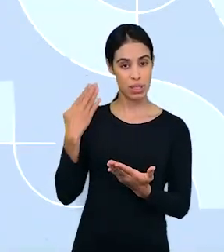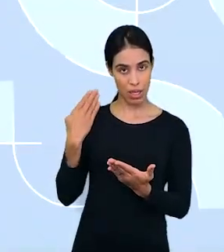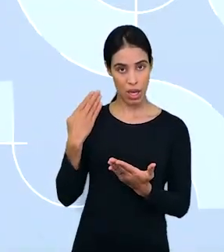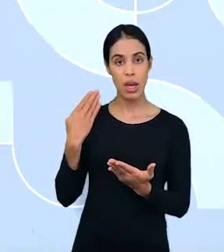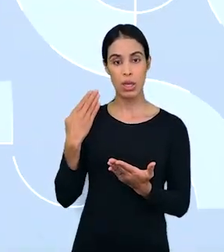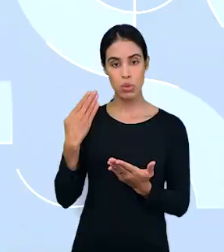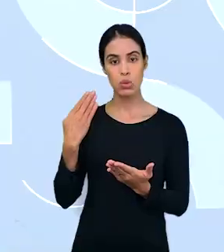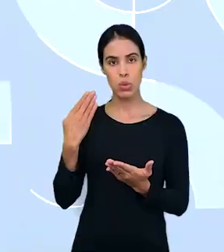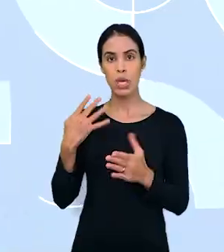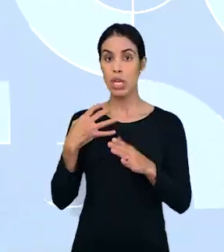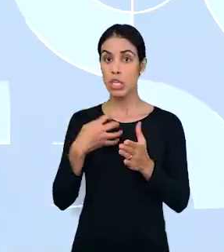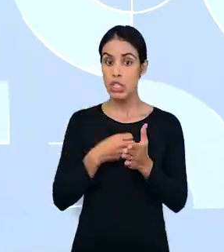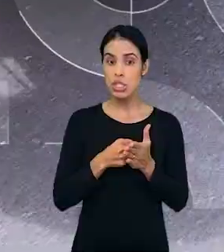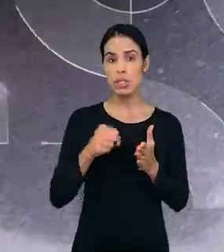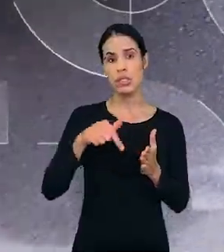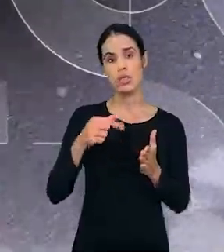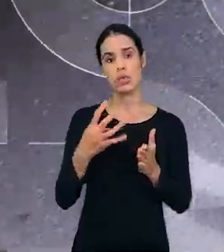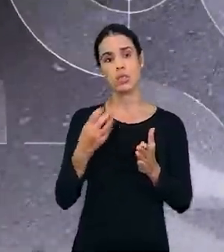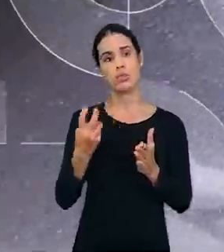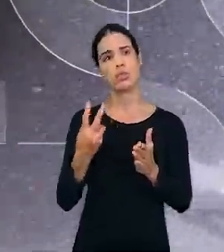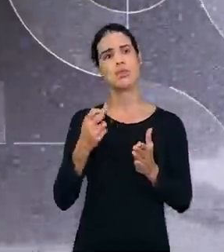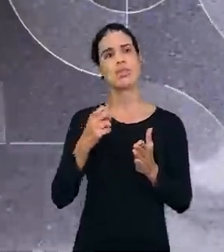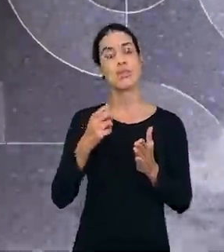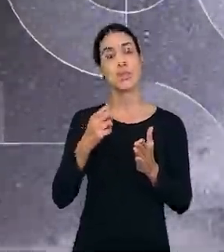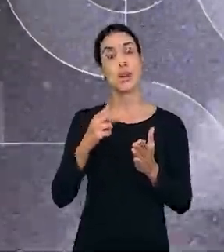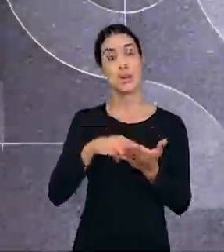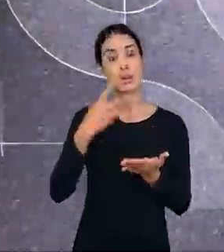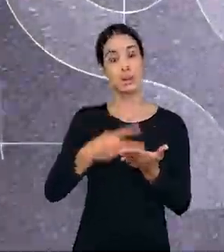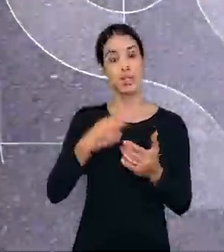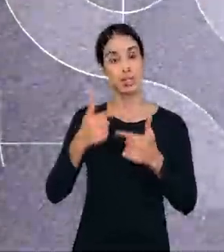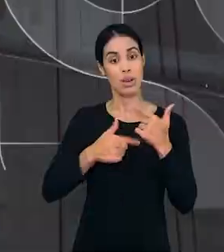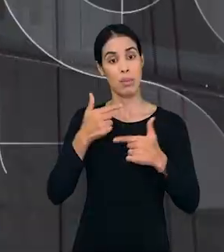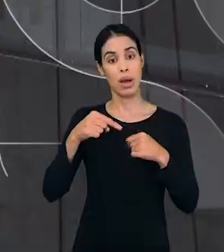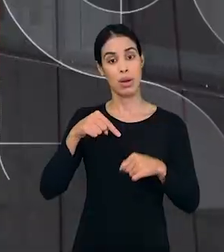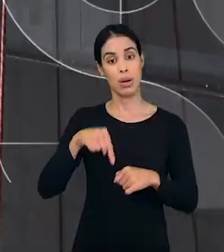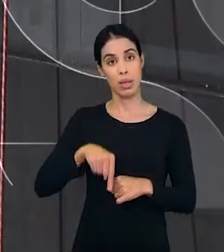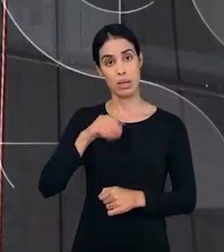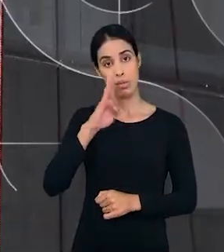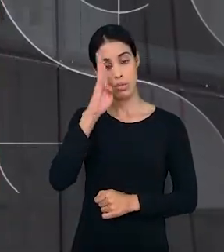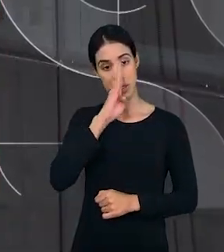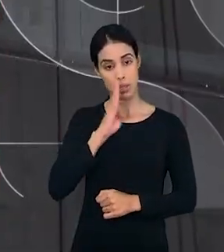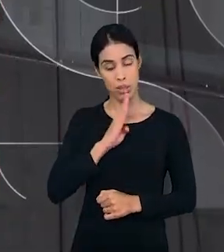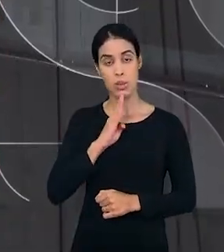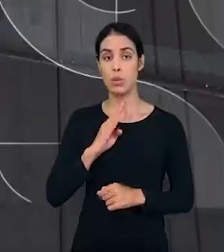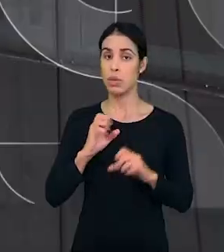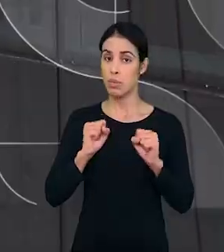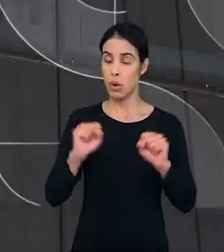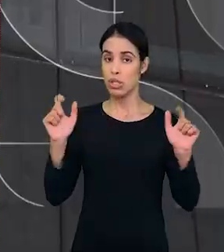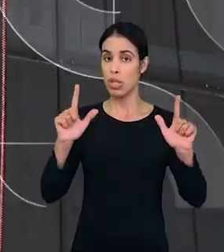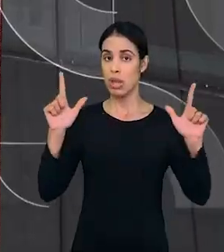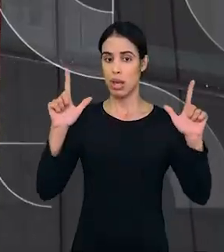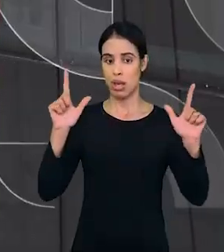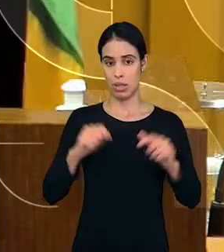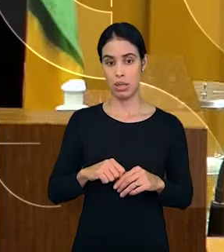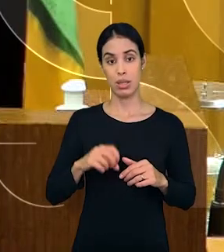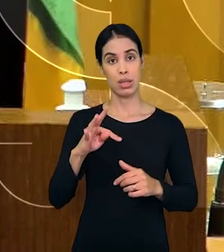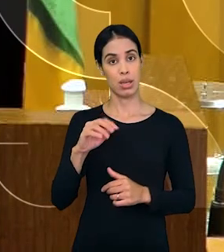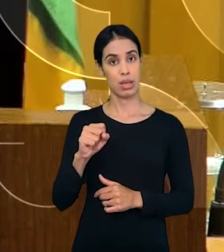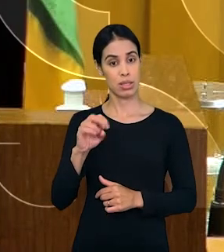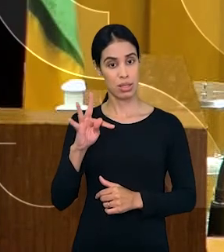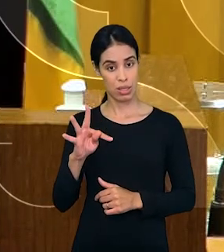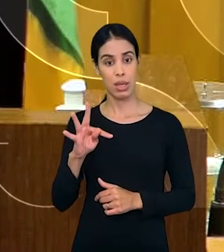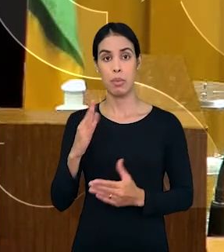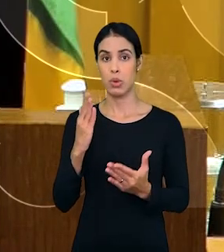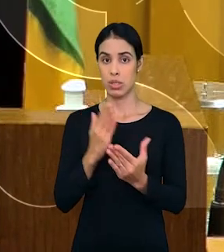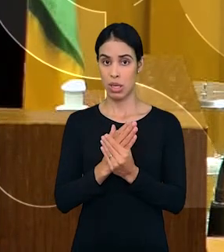notificados 742 mil casos de acidentes de trabalho no Brasil. Número expressivo e que acende um alerta. No